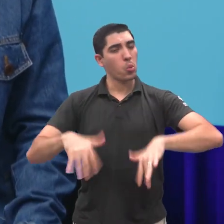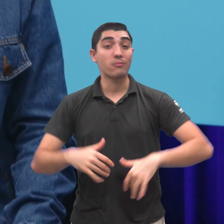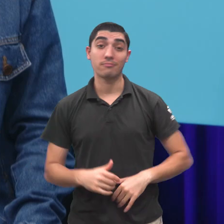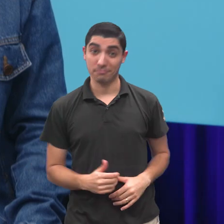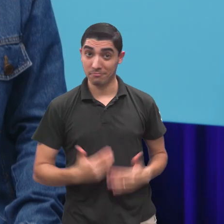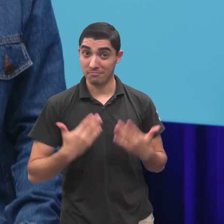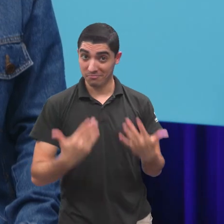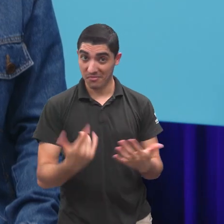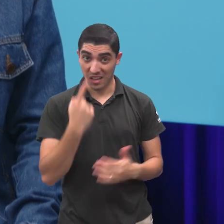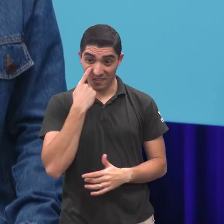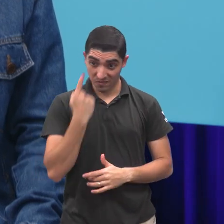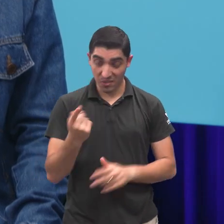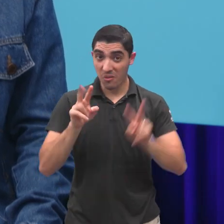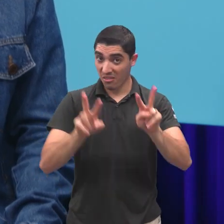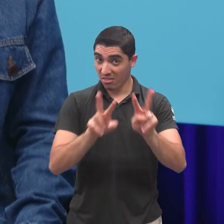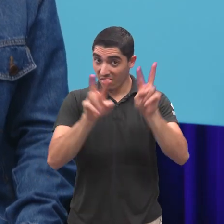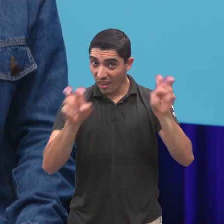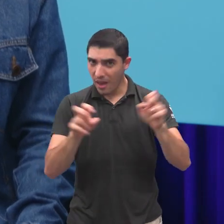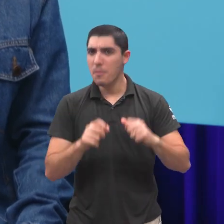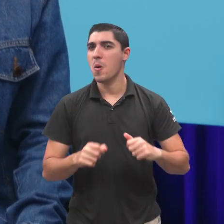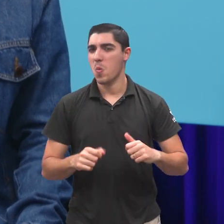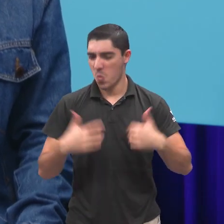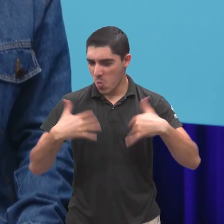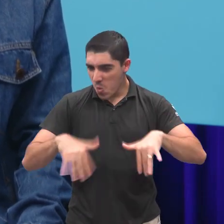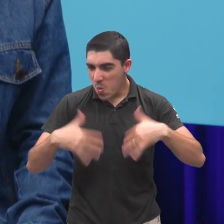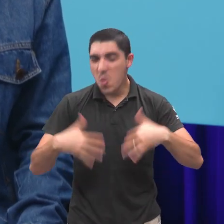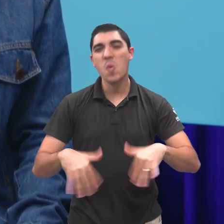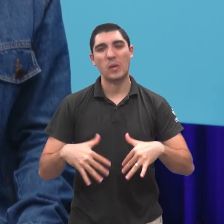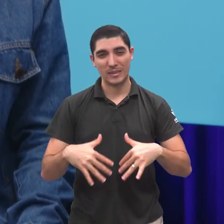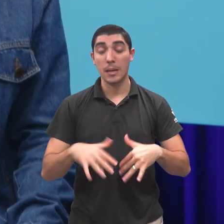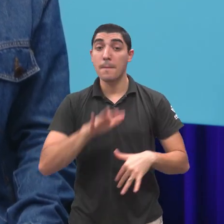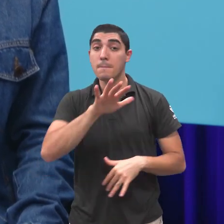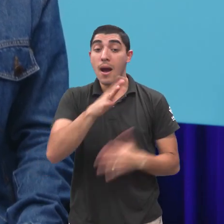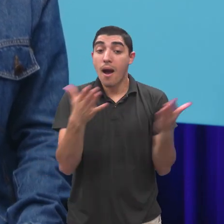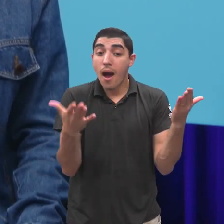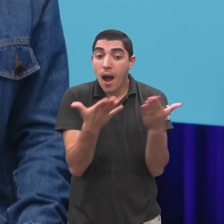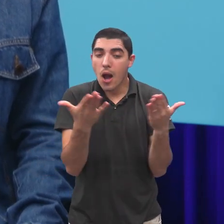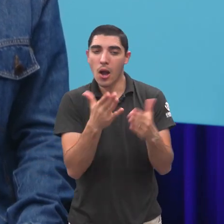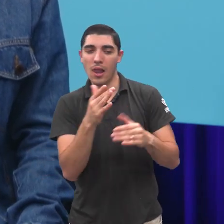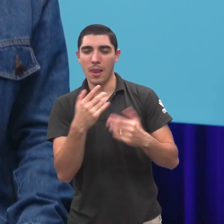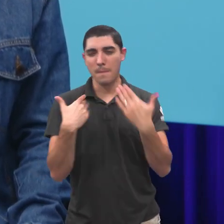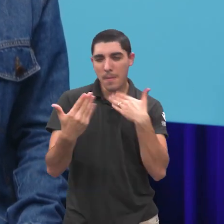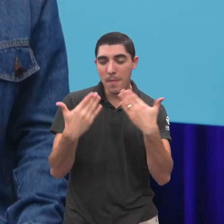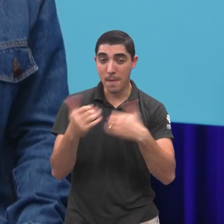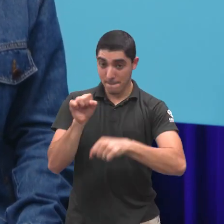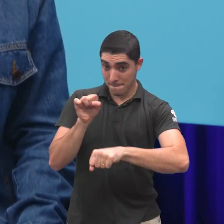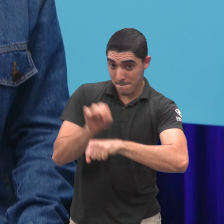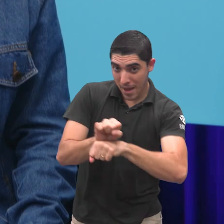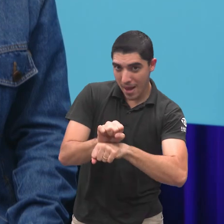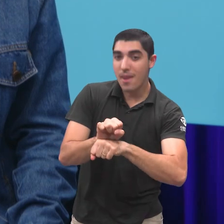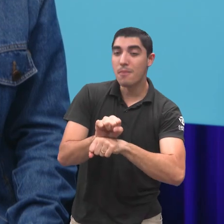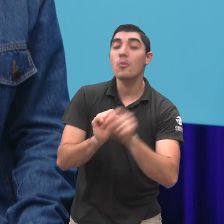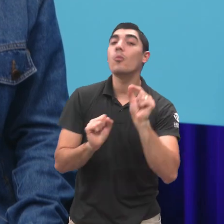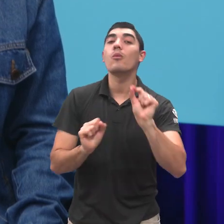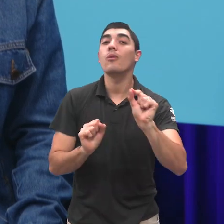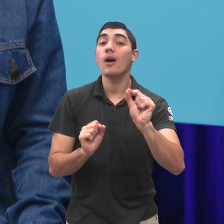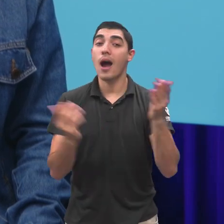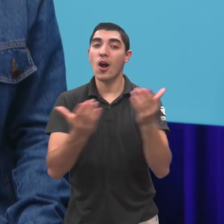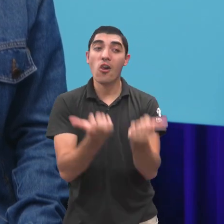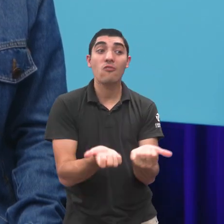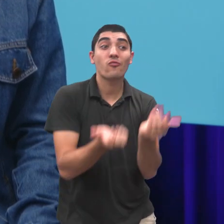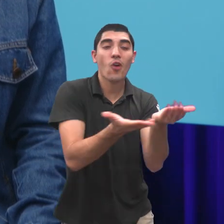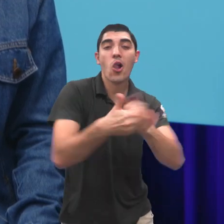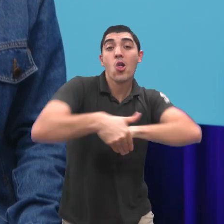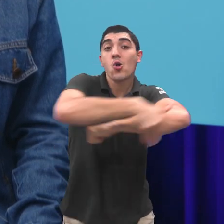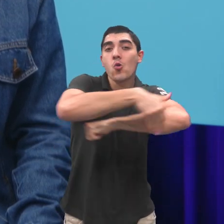pra Pois gente. é. Bom, pessoal, o assunto vocês estão vendo aí que tá rendendo bastante, né? Mas agora a gente vai dar uma pausa rápida na conversa aqui no estúdio, porque